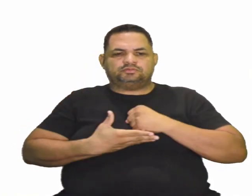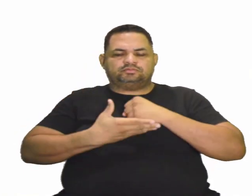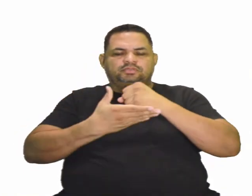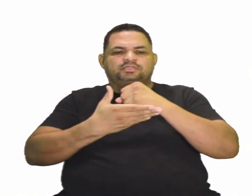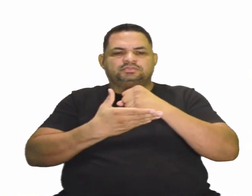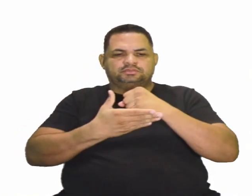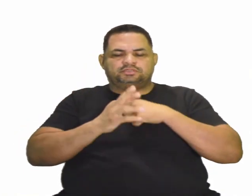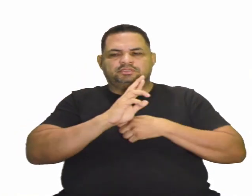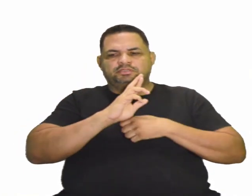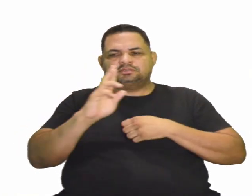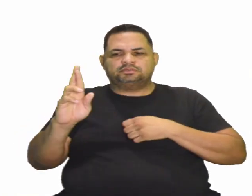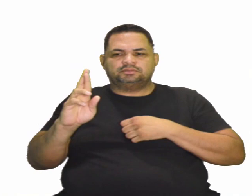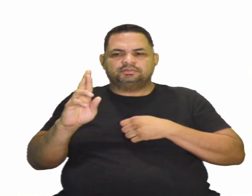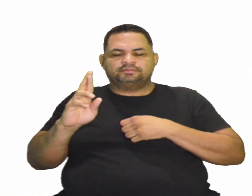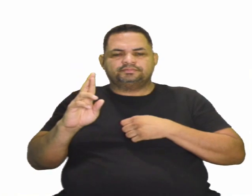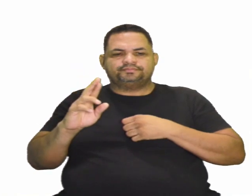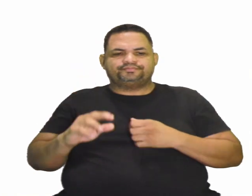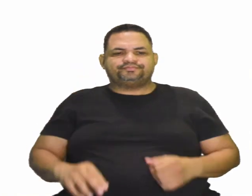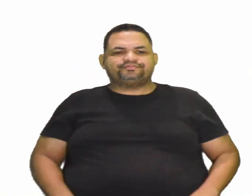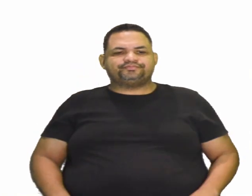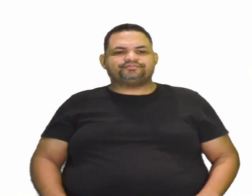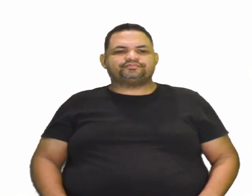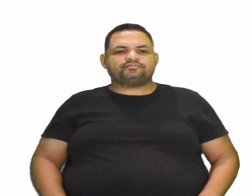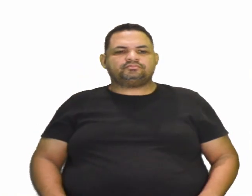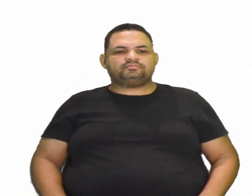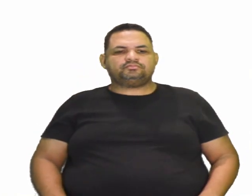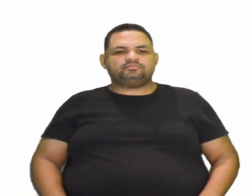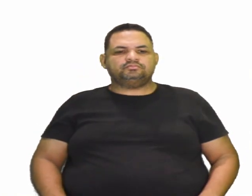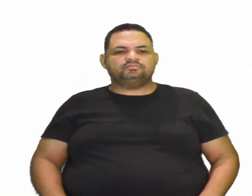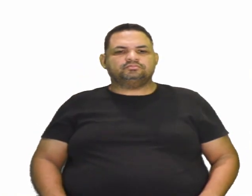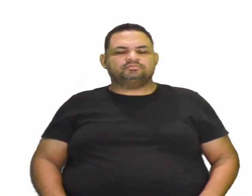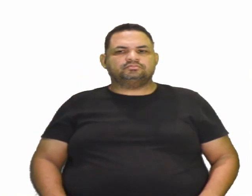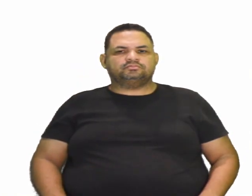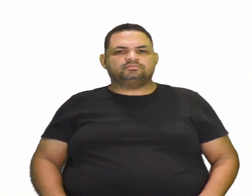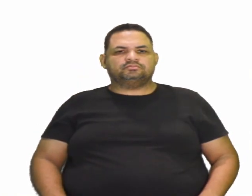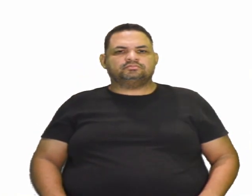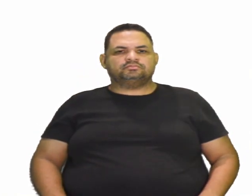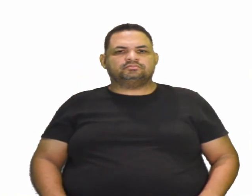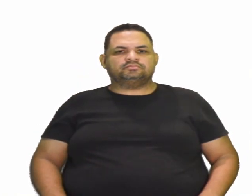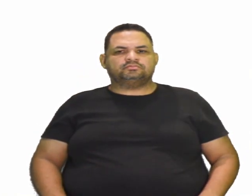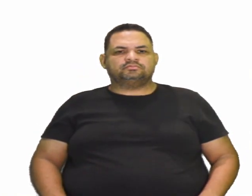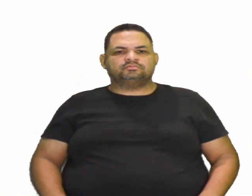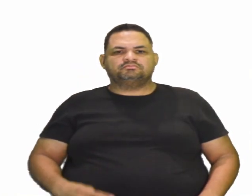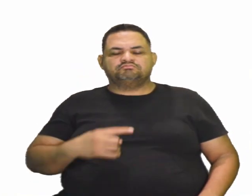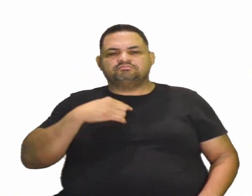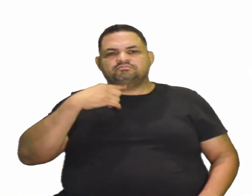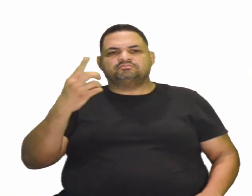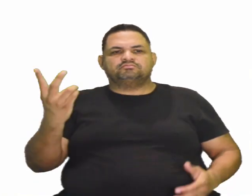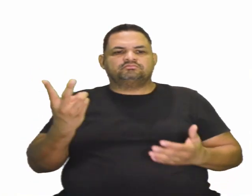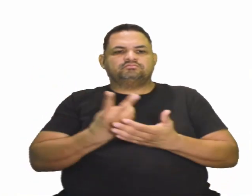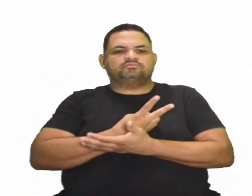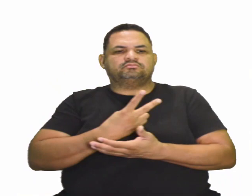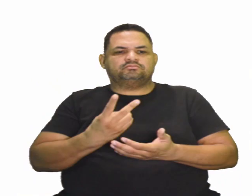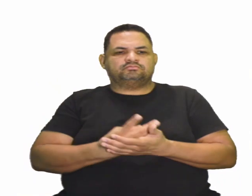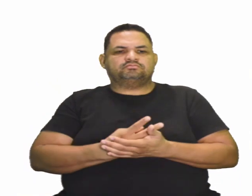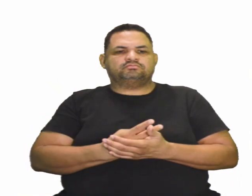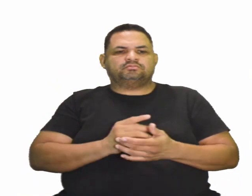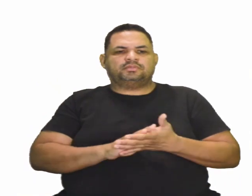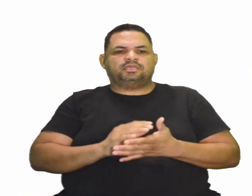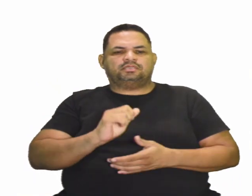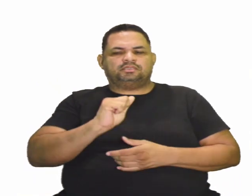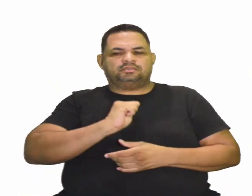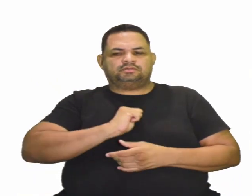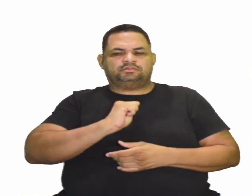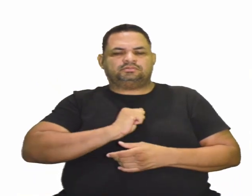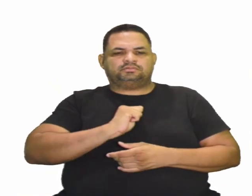centro do universo no período renascentista, então não tem como errar, né? Que a alternativa correta é letra